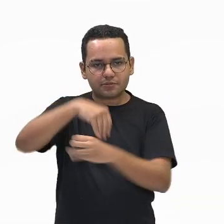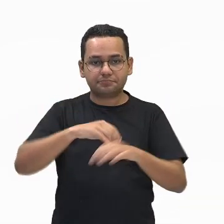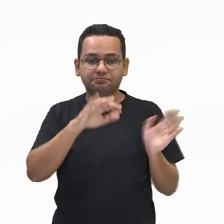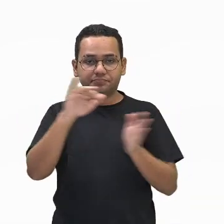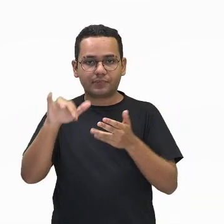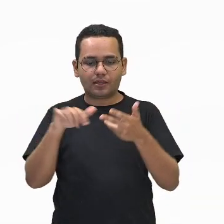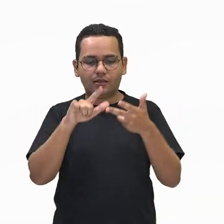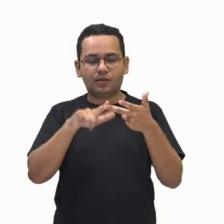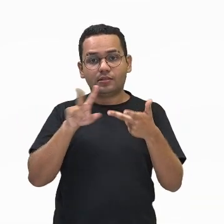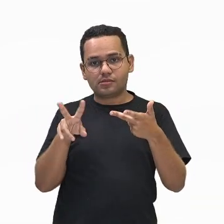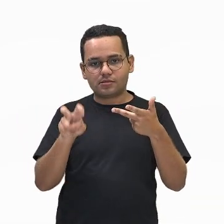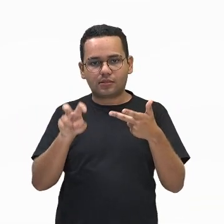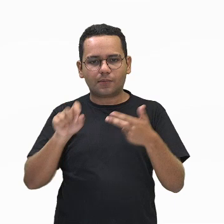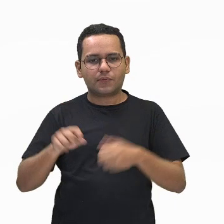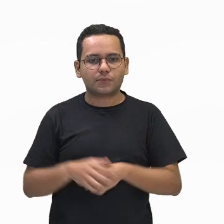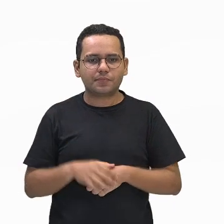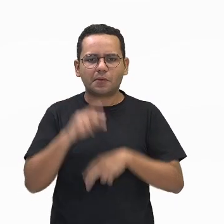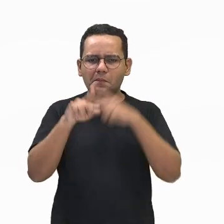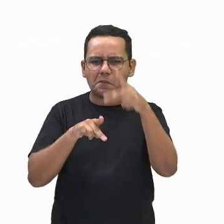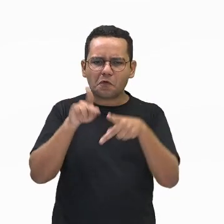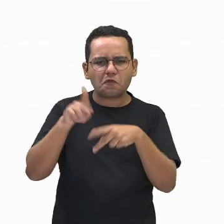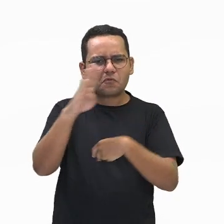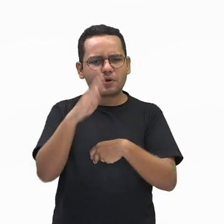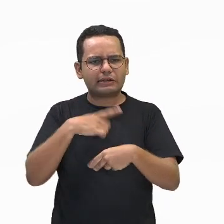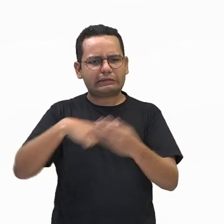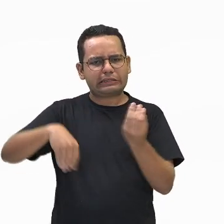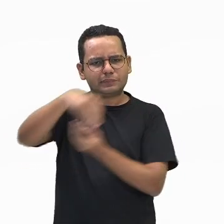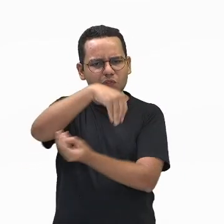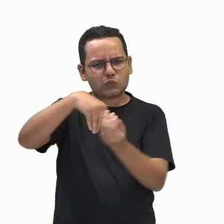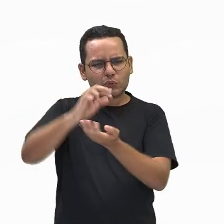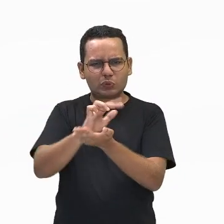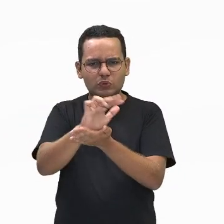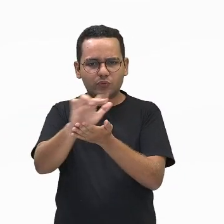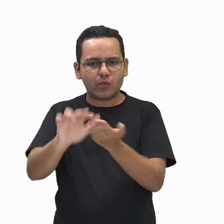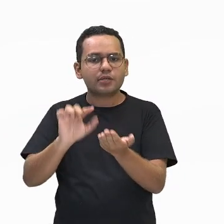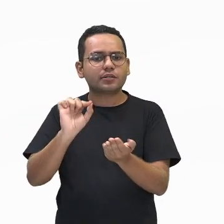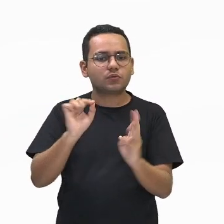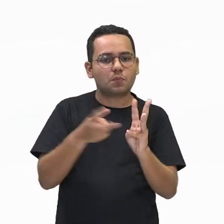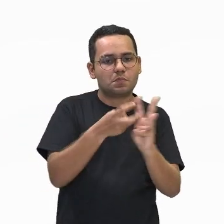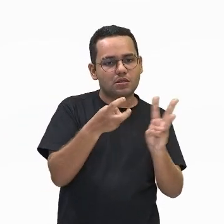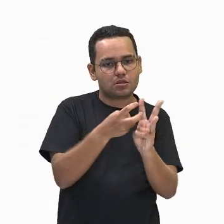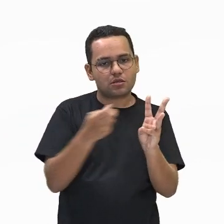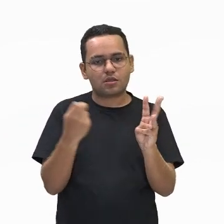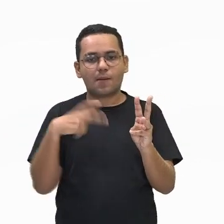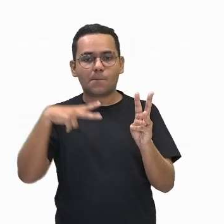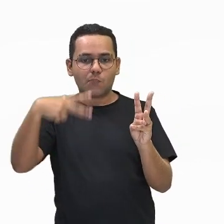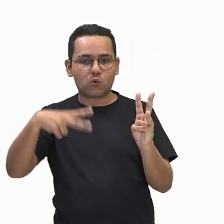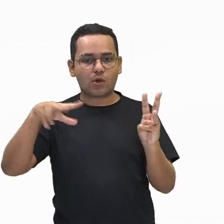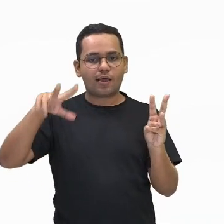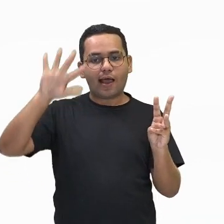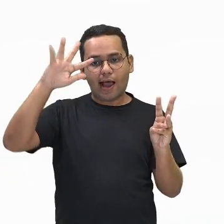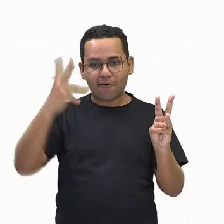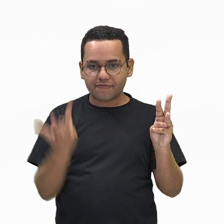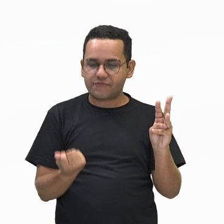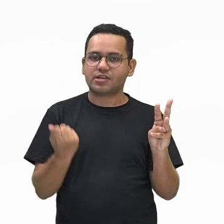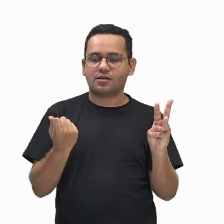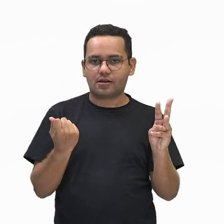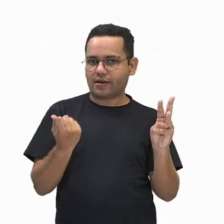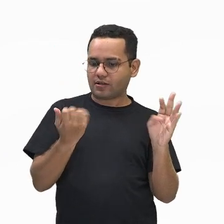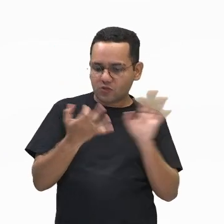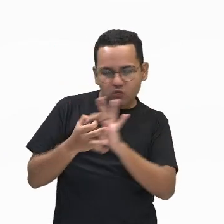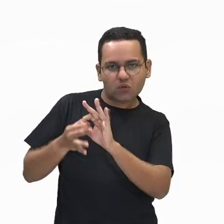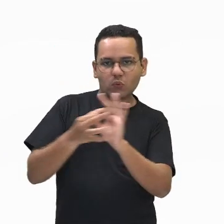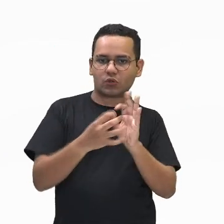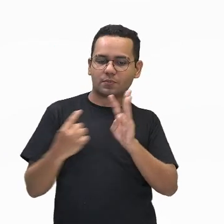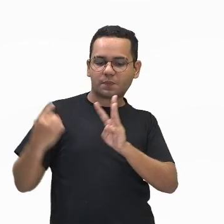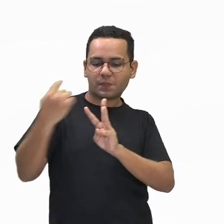de vários povos. Os indígenas, os portugueses e os africanos são os principais grupos.